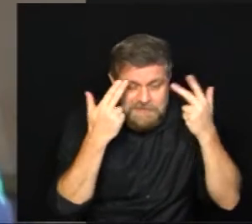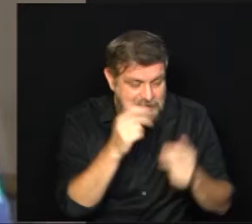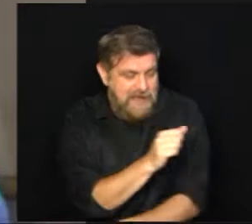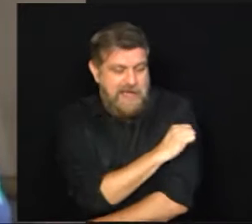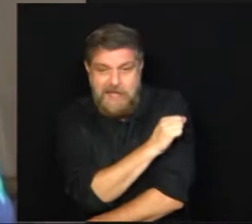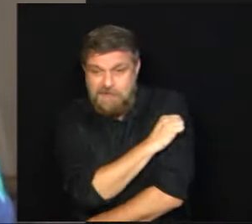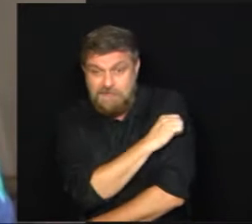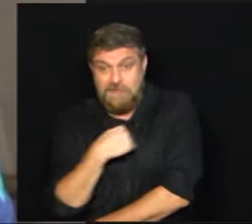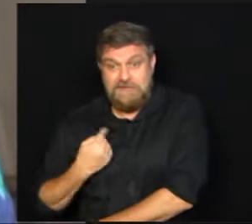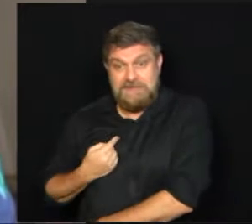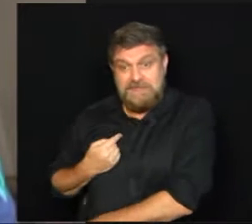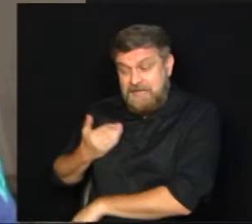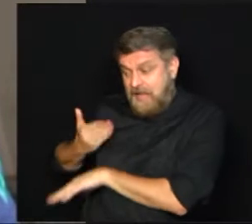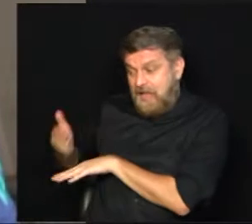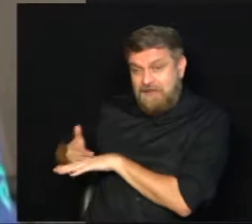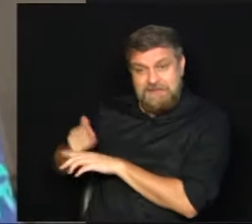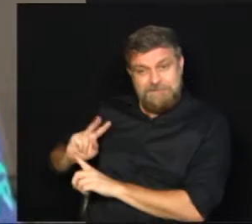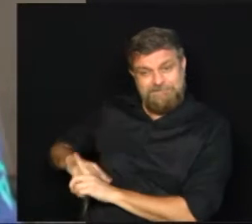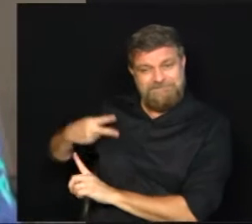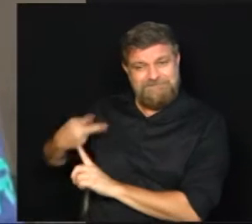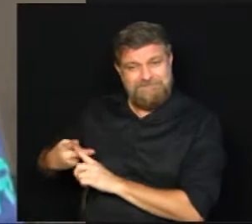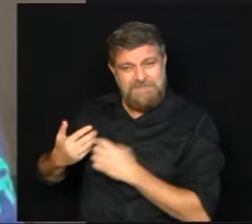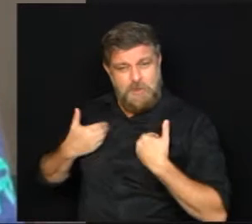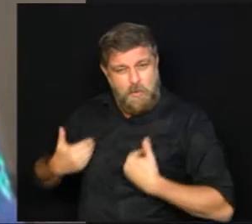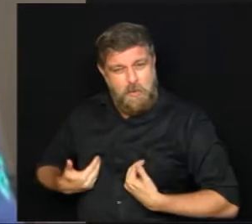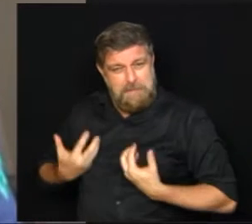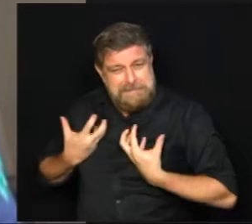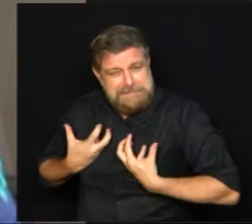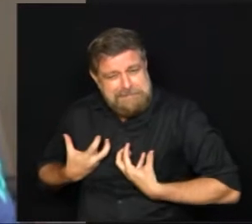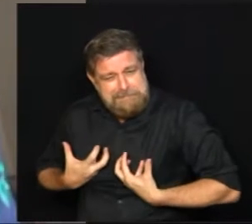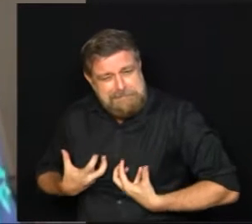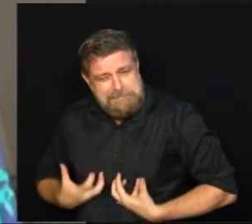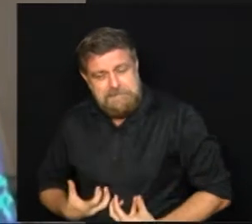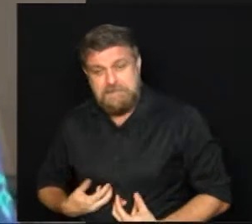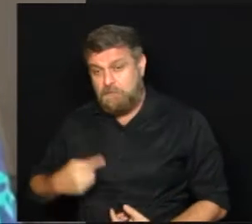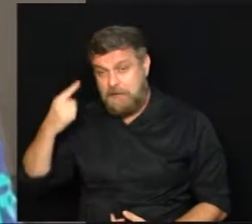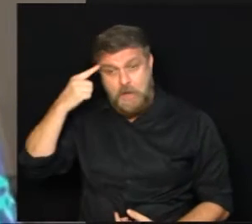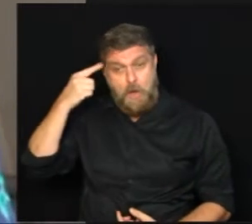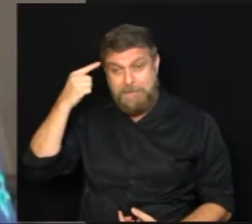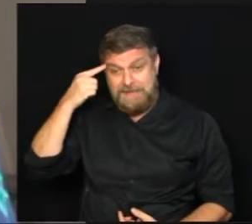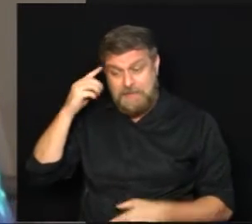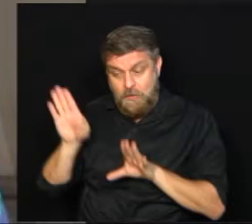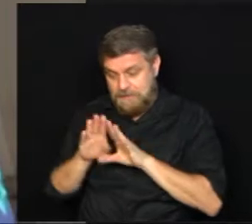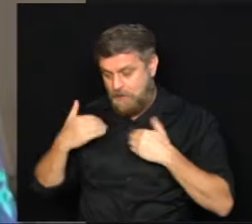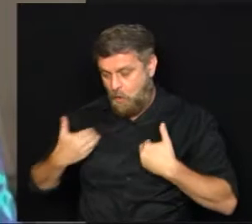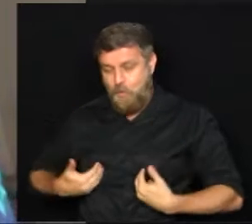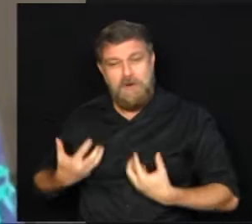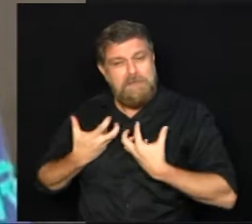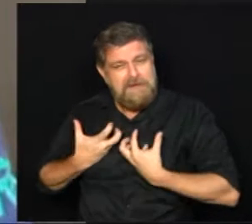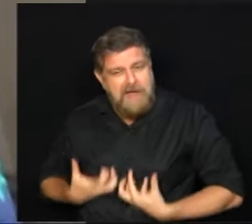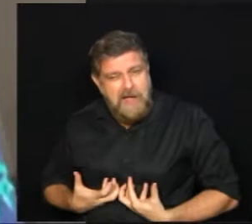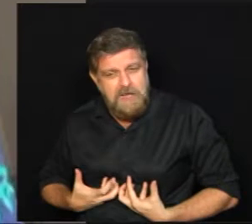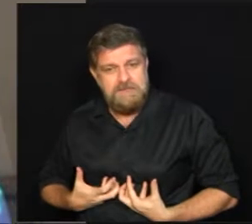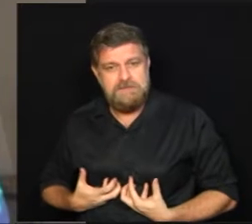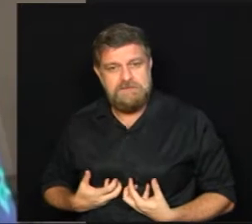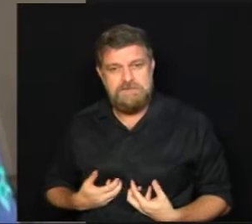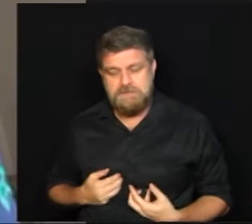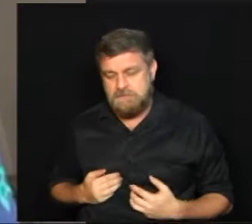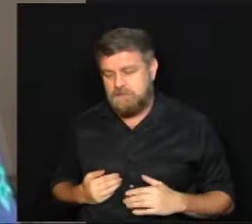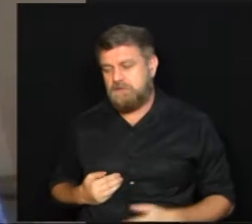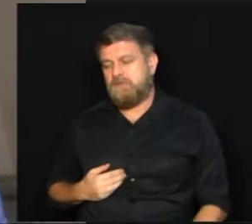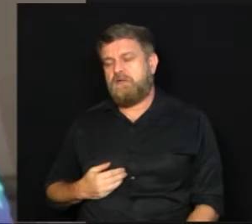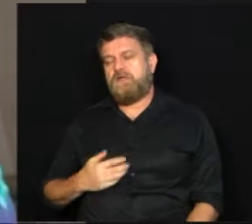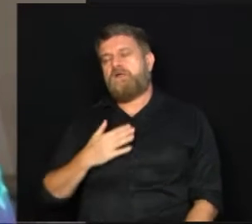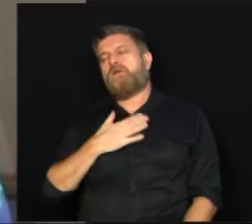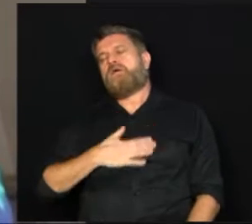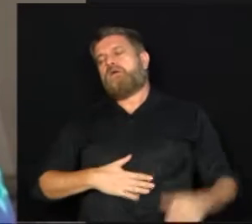rotina extra de cansaço físico, né? Sim. Não é só mental, um cansaço físico, que às vezes você chega e você só quer descansar, você não quer